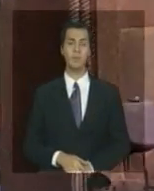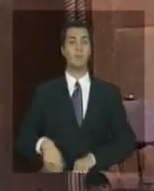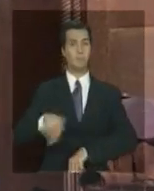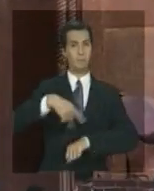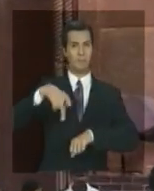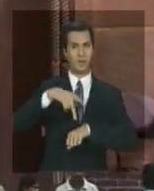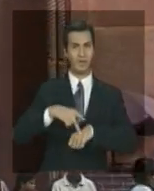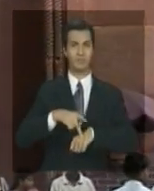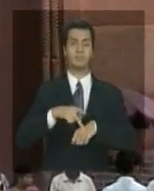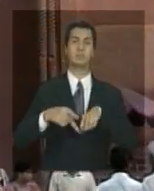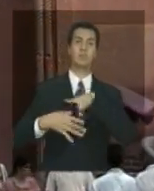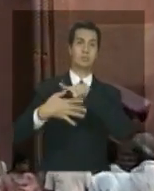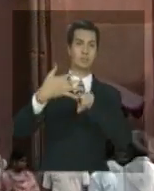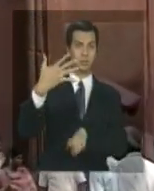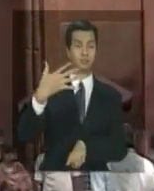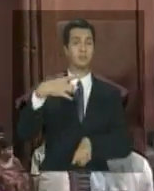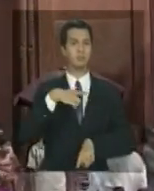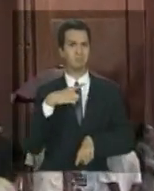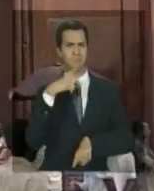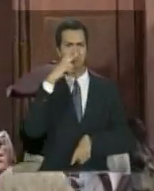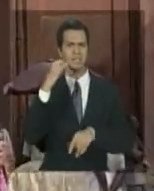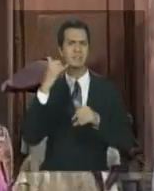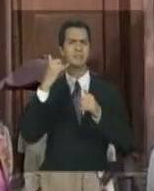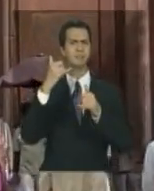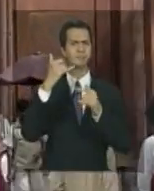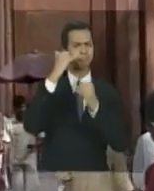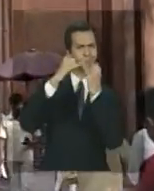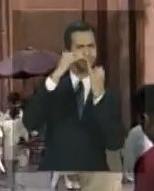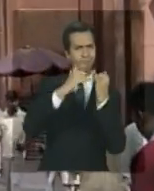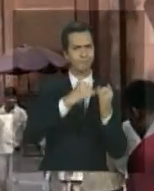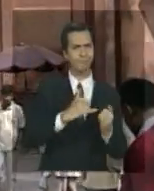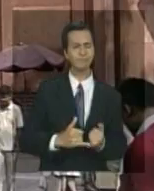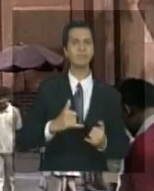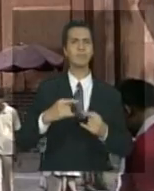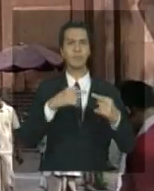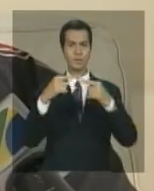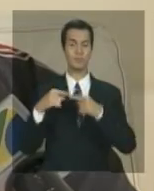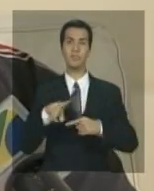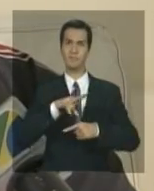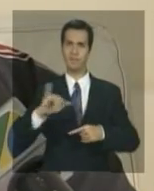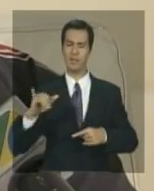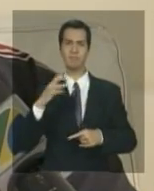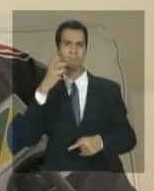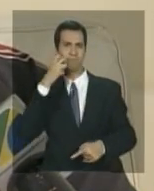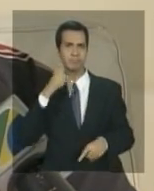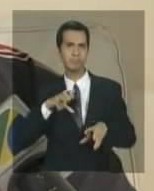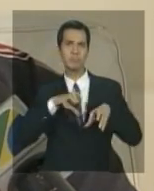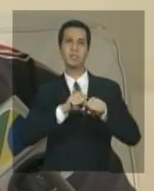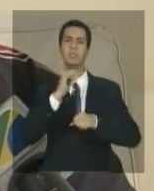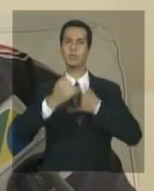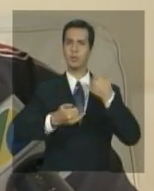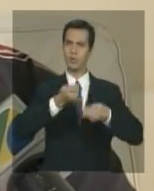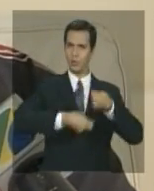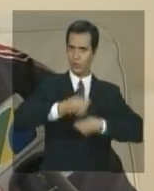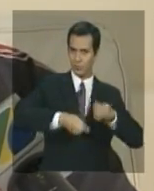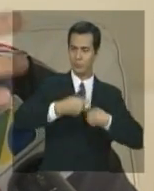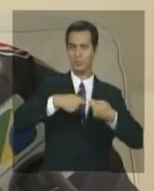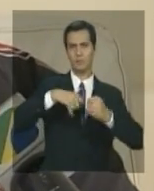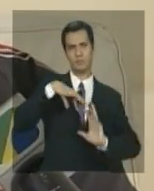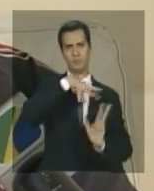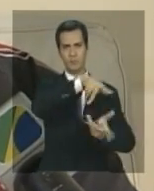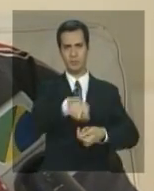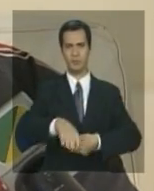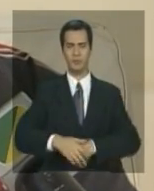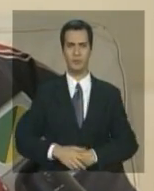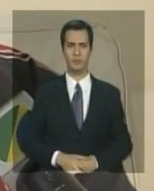países emergentes ocupam e ocuparão uma fatia cada vez maior da economia global. Os países, né, que nós denominamos de Zeus,